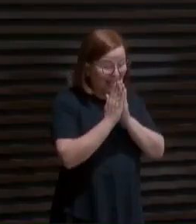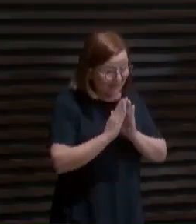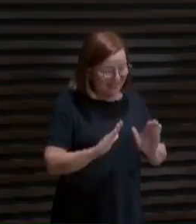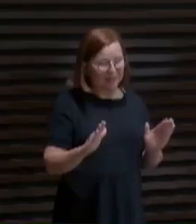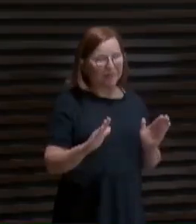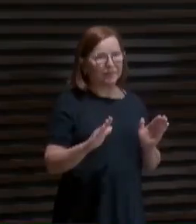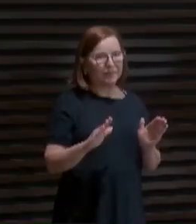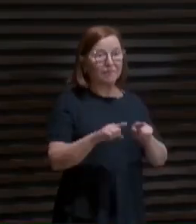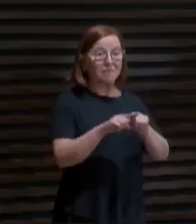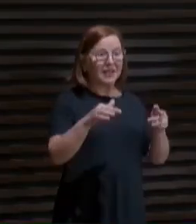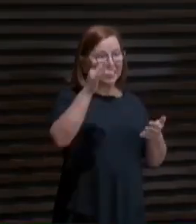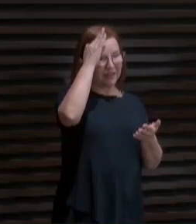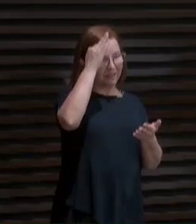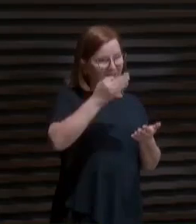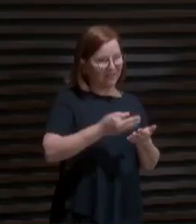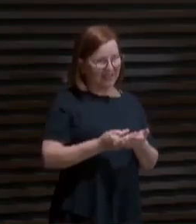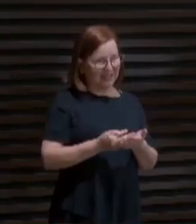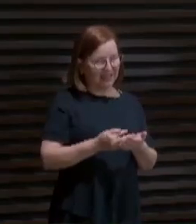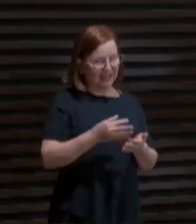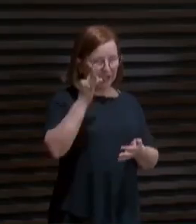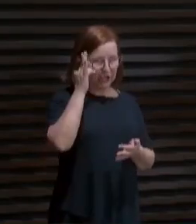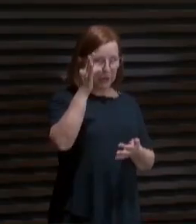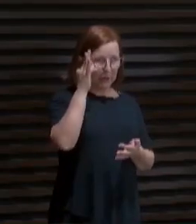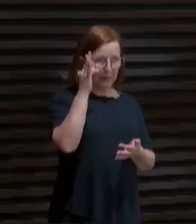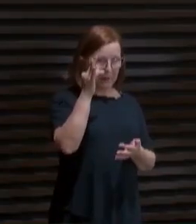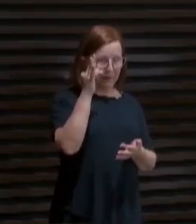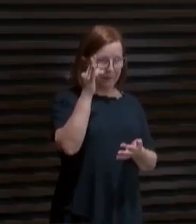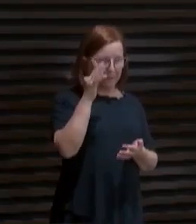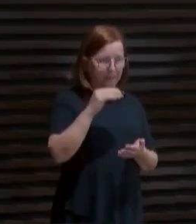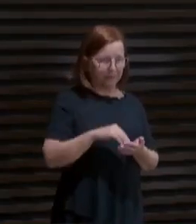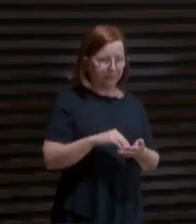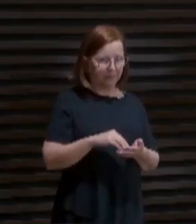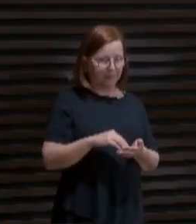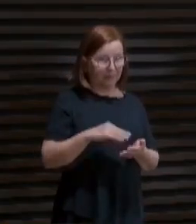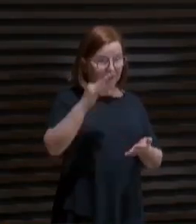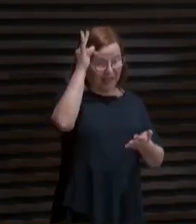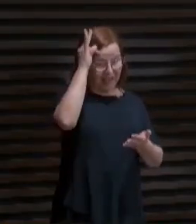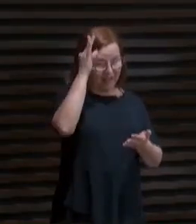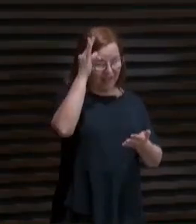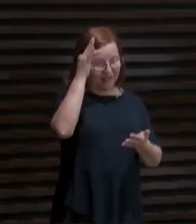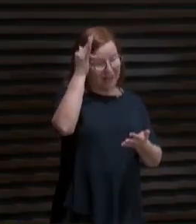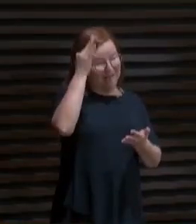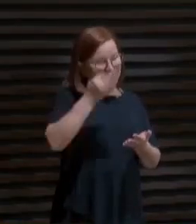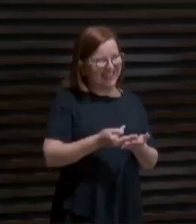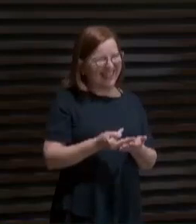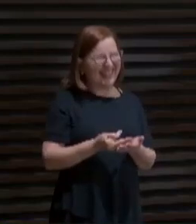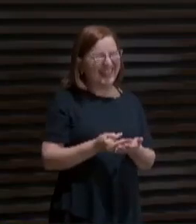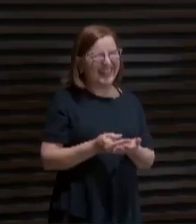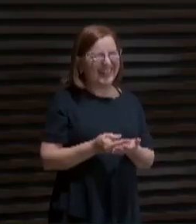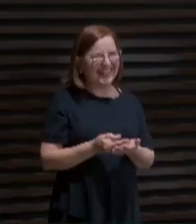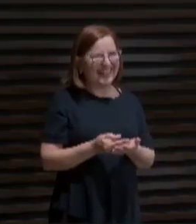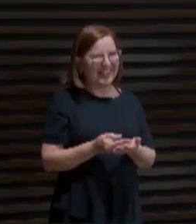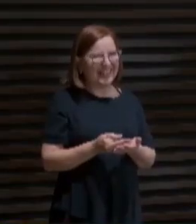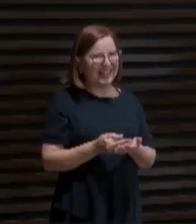Porém, a fé de Tomé, a fé que ele exibia, não era o tipo que